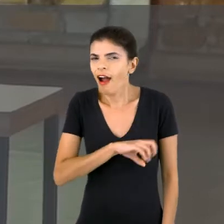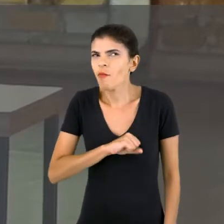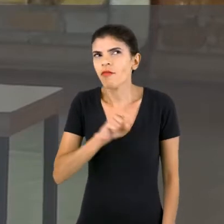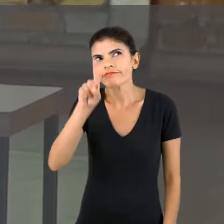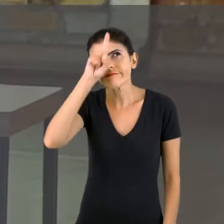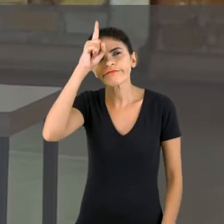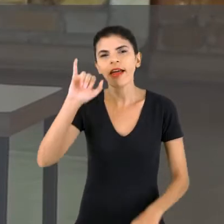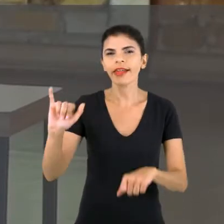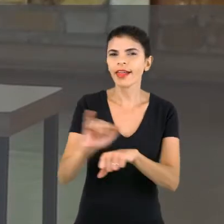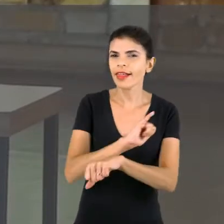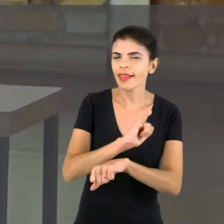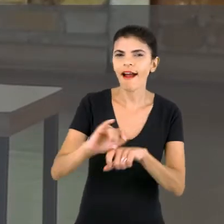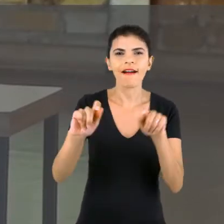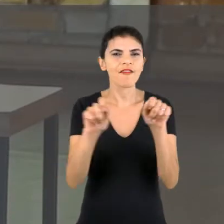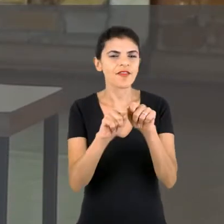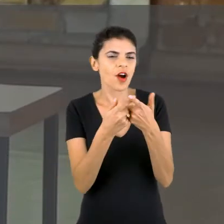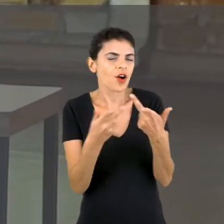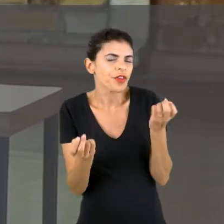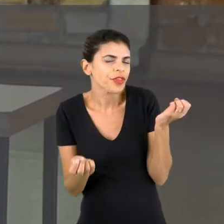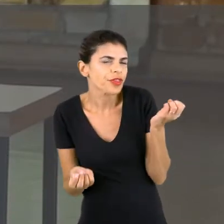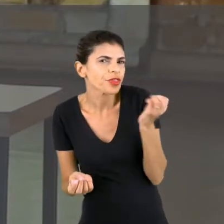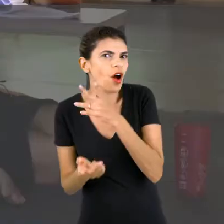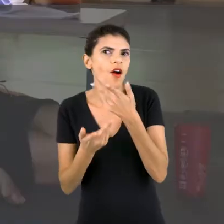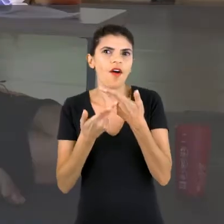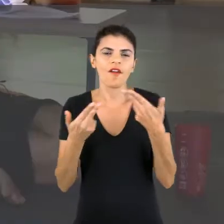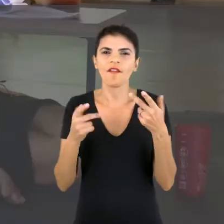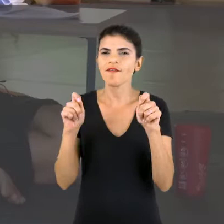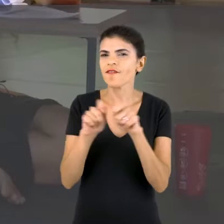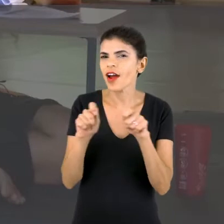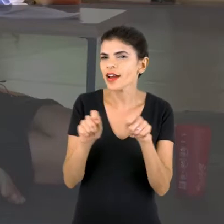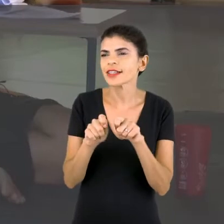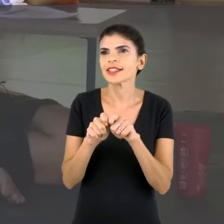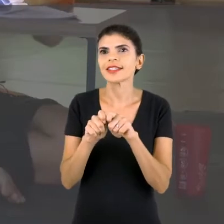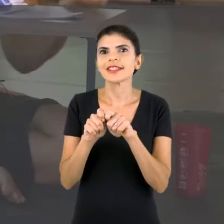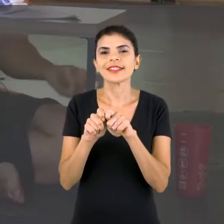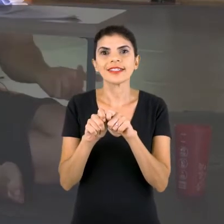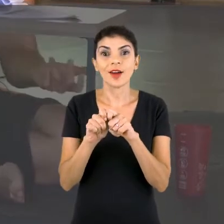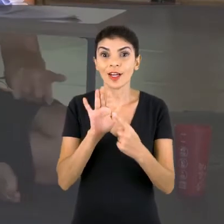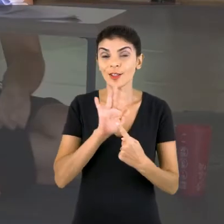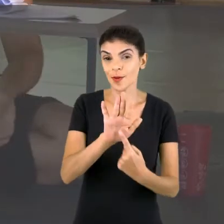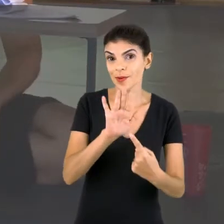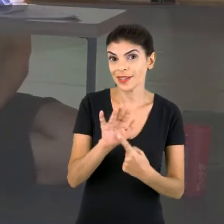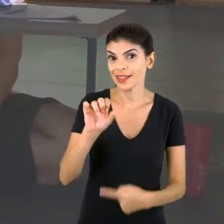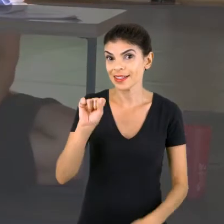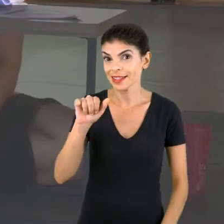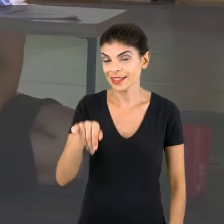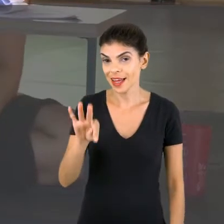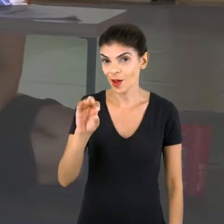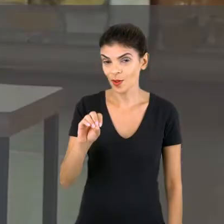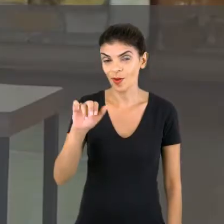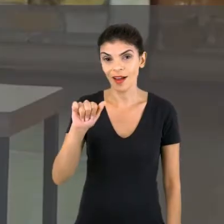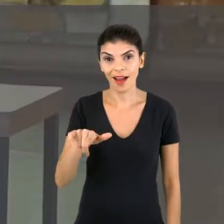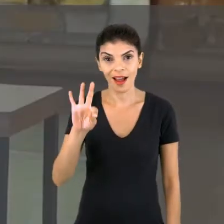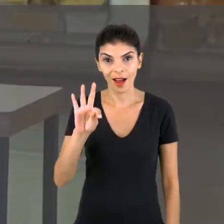por criar e produzia coisas novas, mantinha vivo o Assalto Alto, que é o espetáculo que a gente